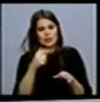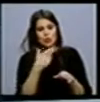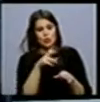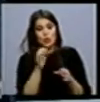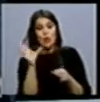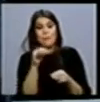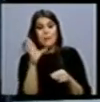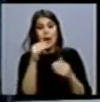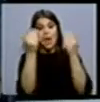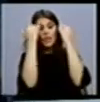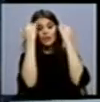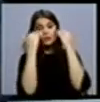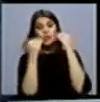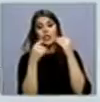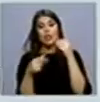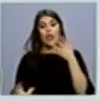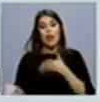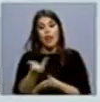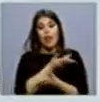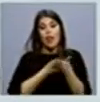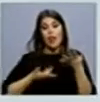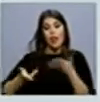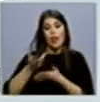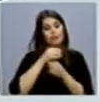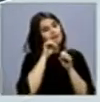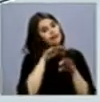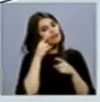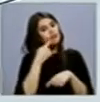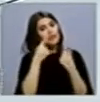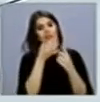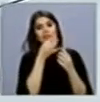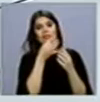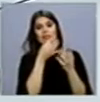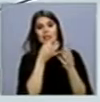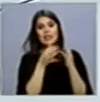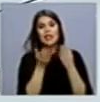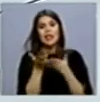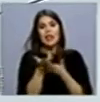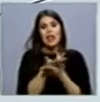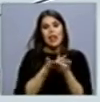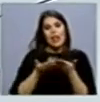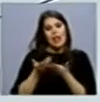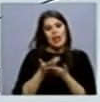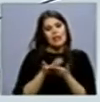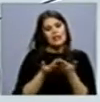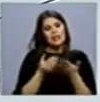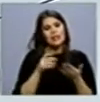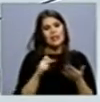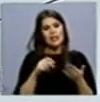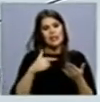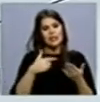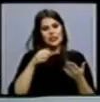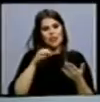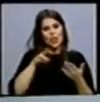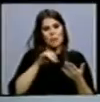outras notícias para partilhares connosco. Vamos falar de intimidade atómica da humanidade dispersa no